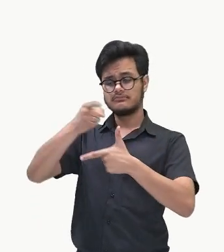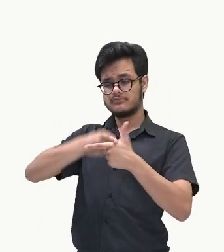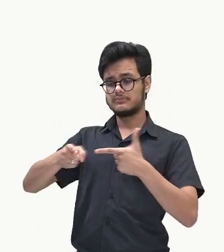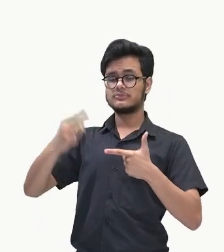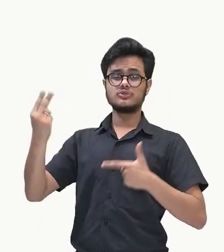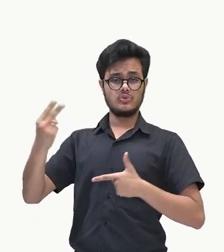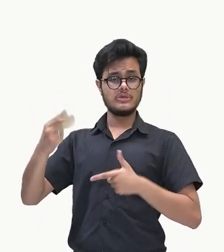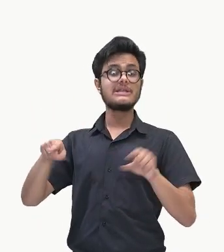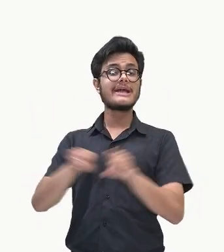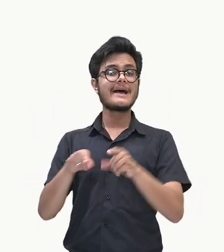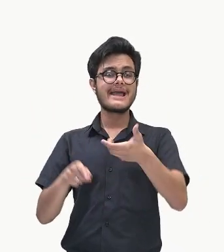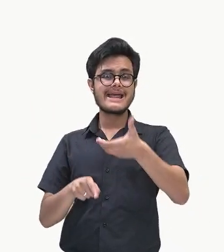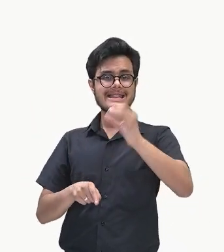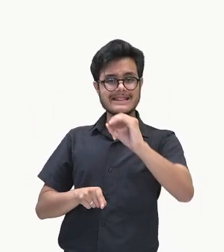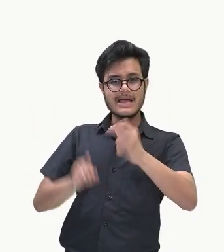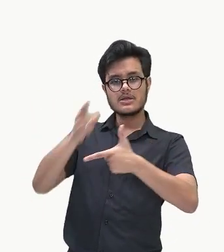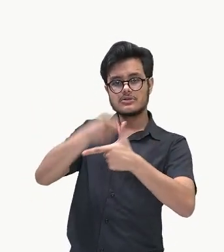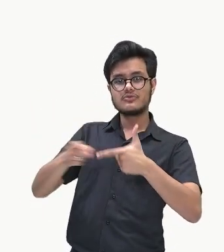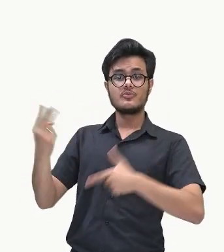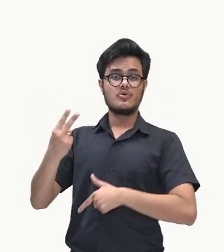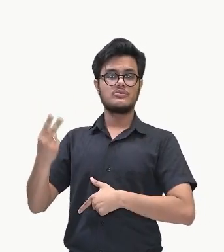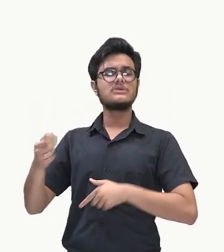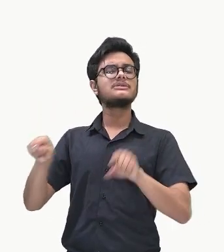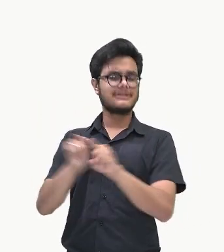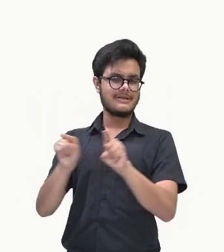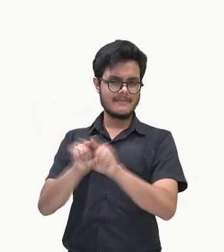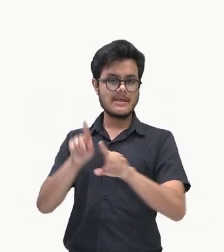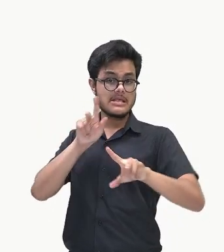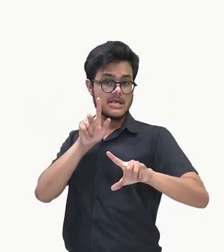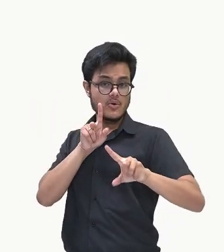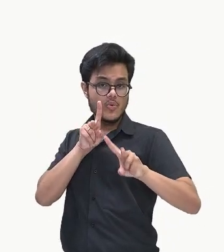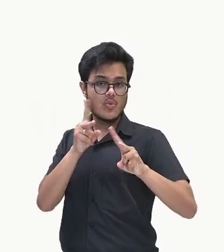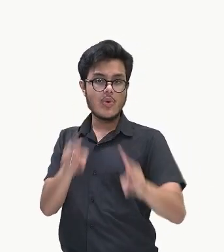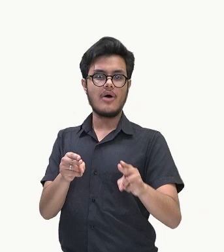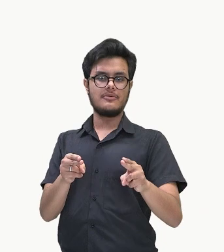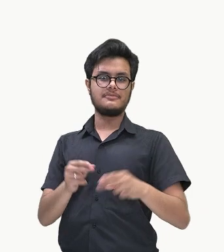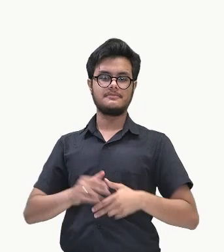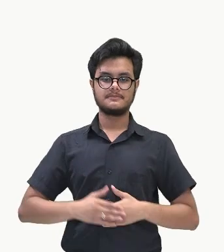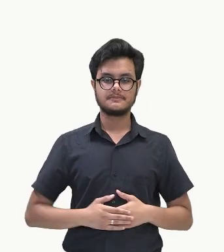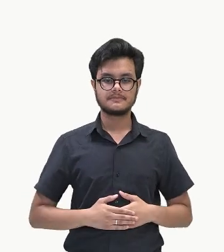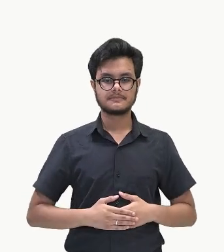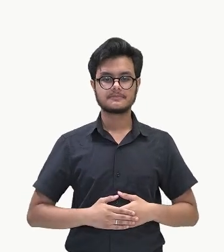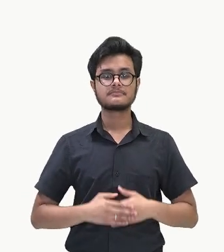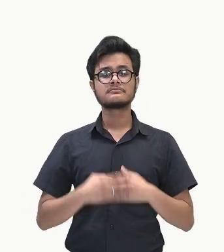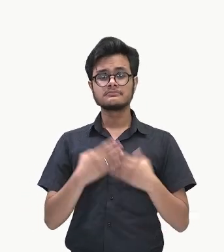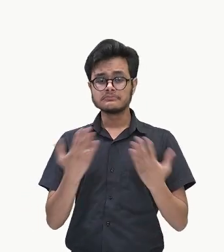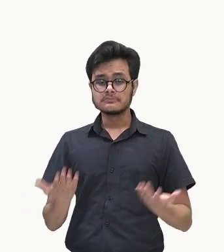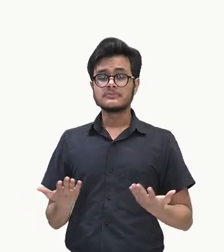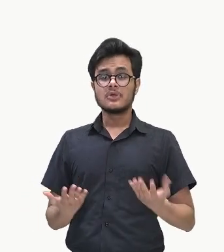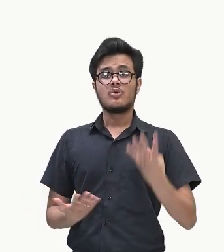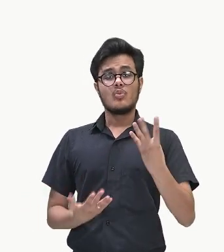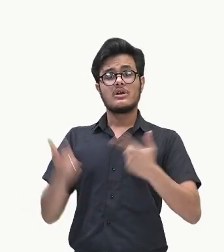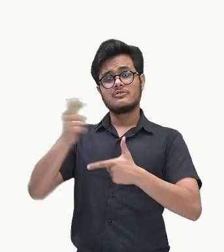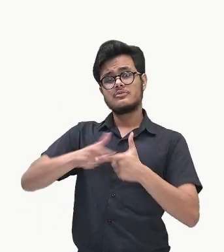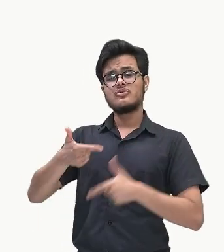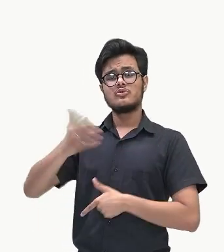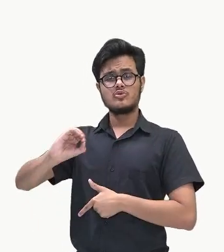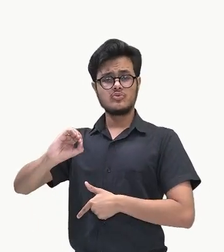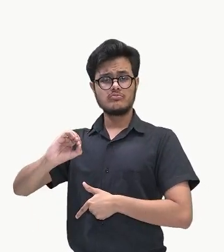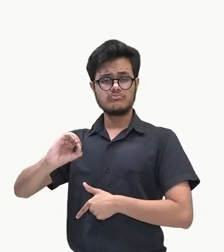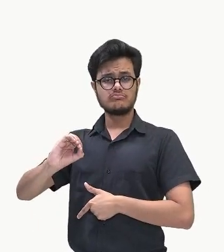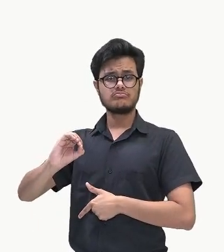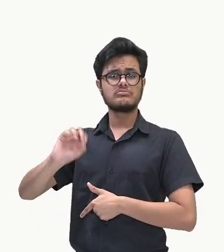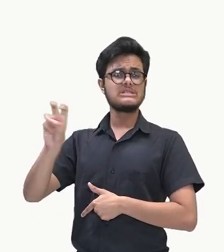10 também se divida por 2. 4 dividido por 2, 2. 10 dividido por 2,